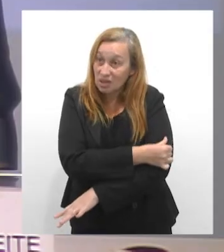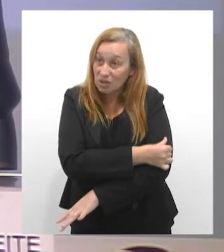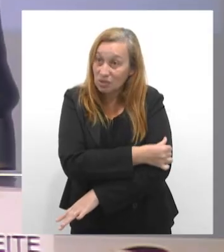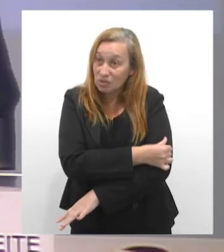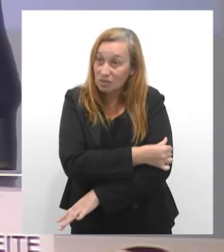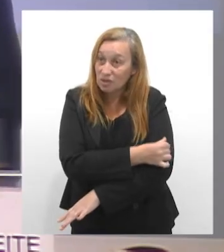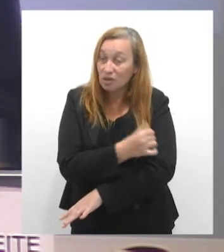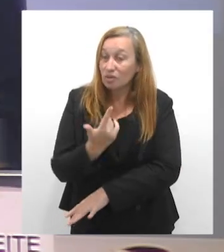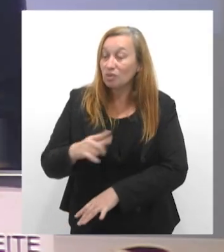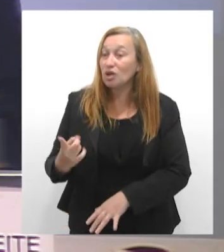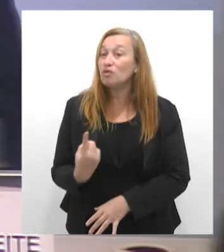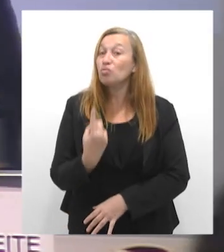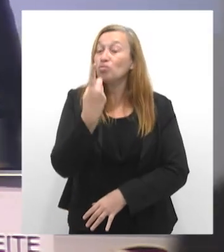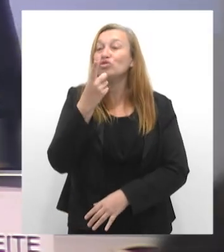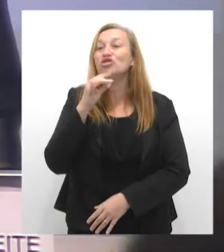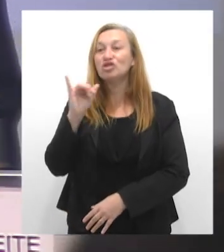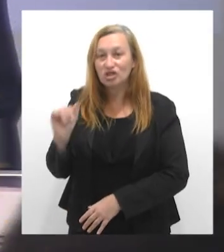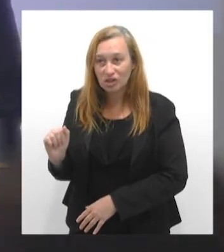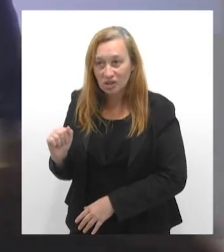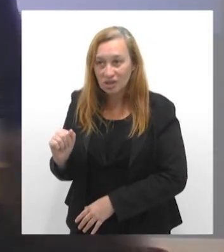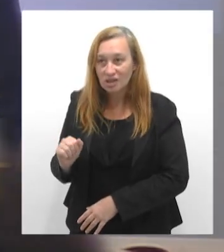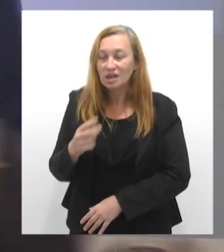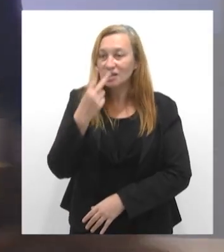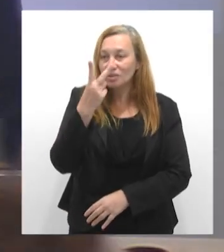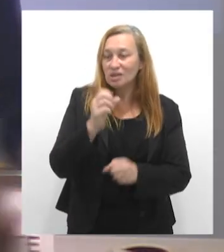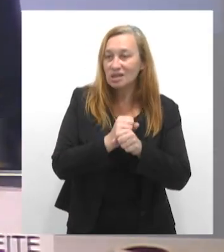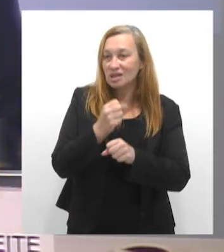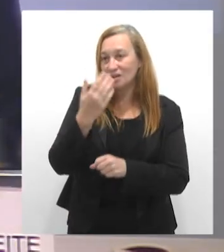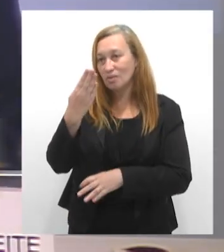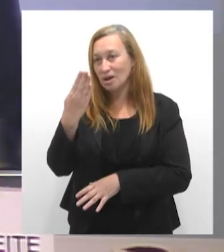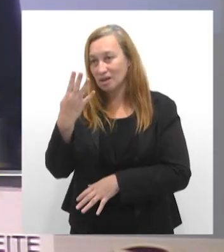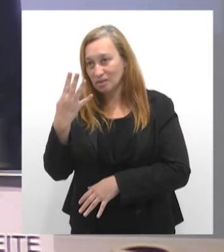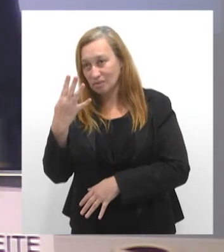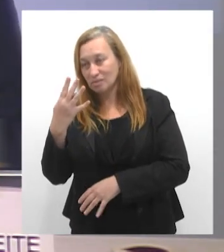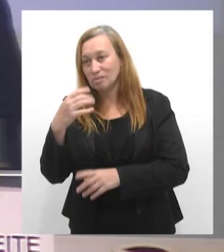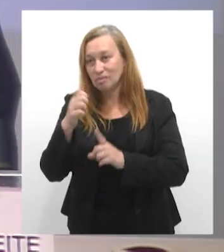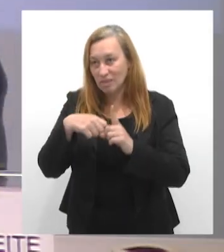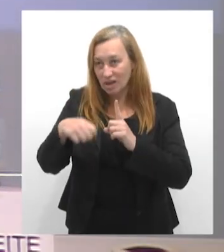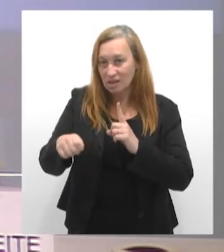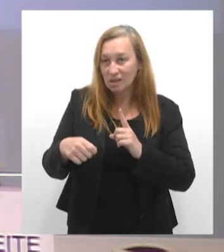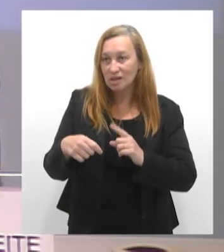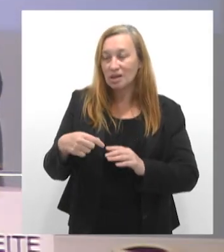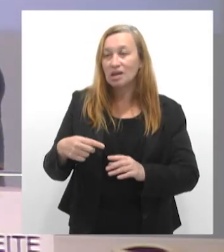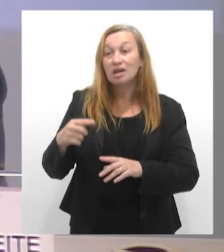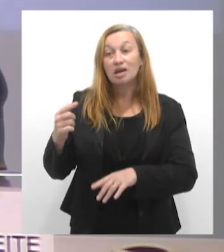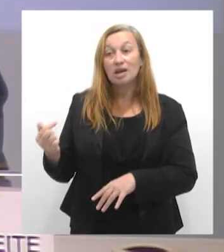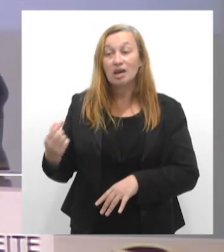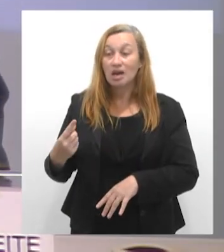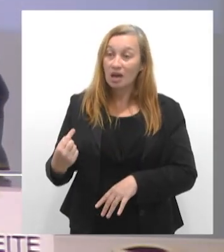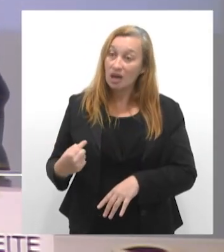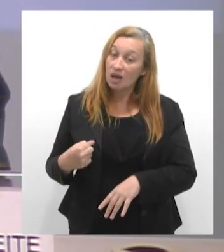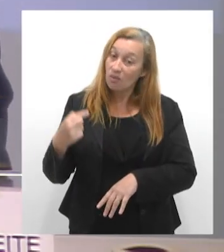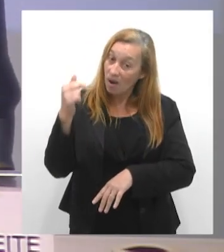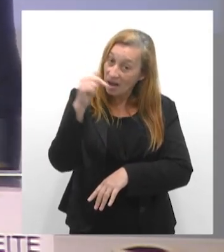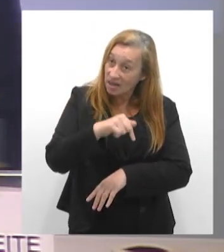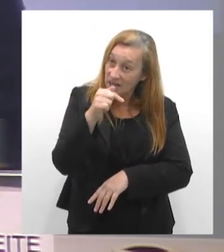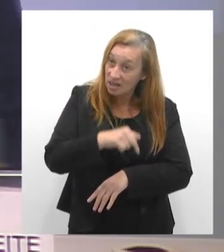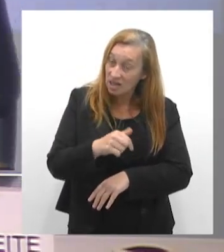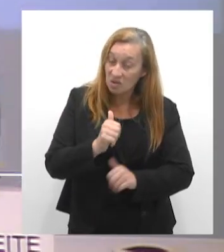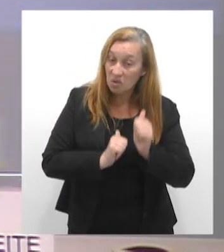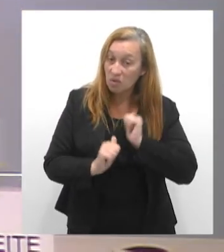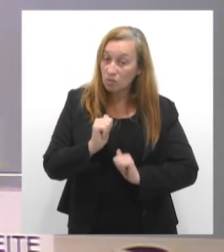não teve um dia sequer, nesses 2 anos e 4 meses, que eu vim para cá com alguma angústia, com